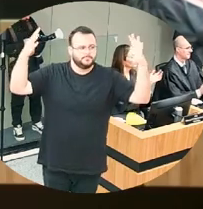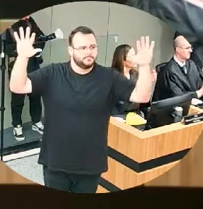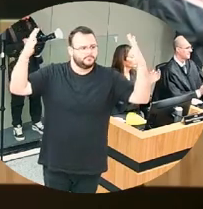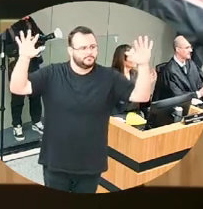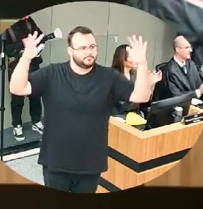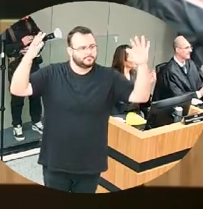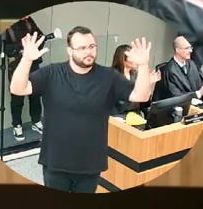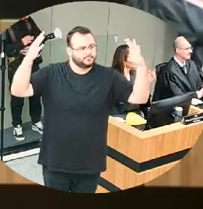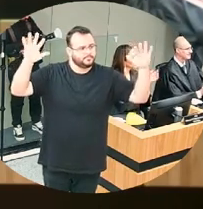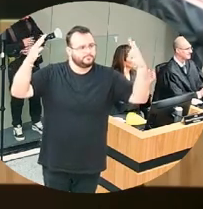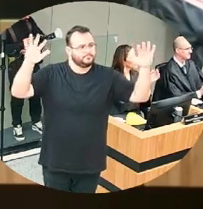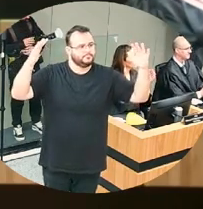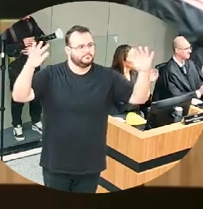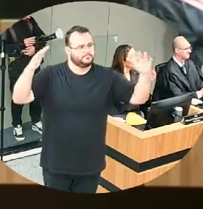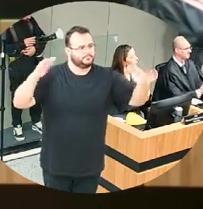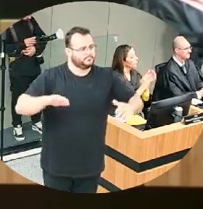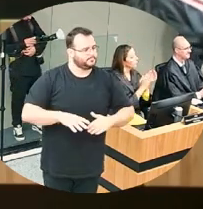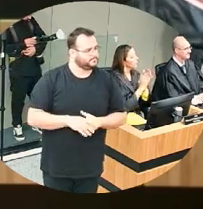obrigado